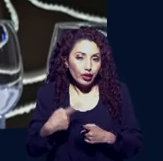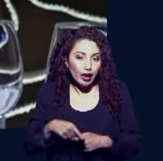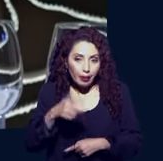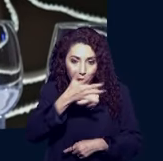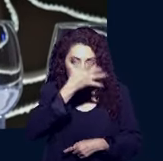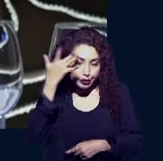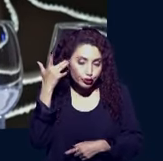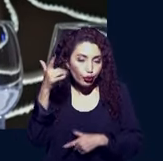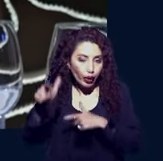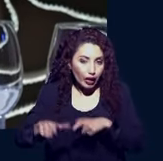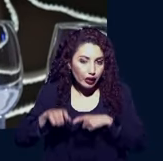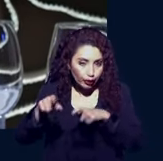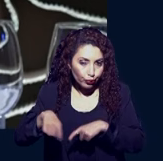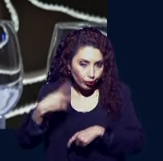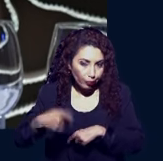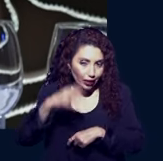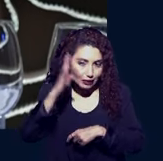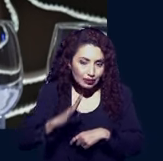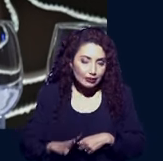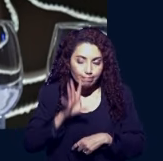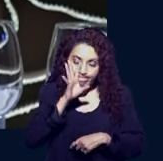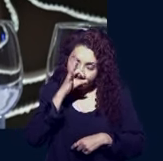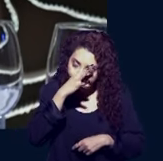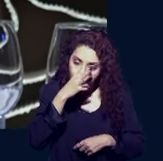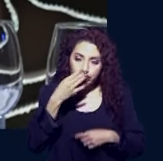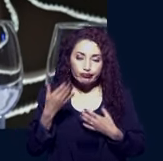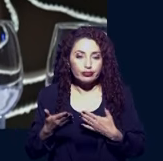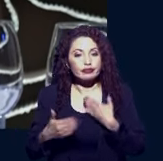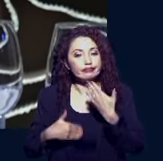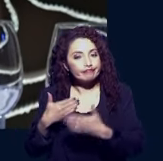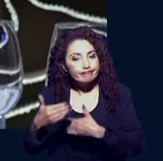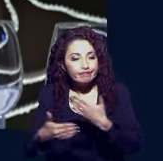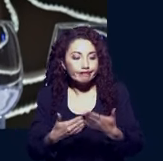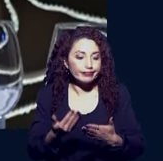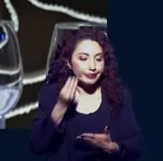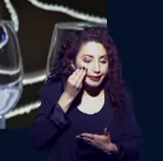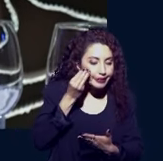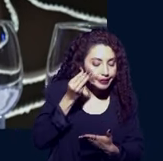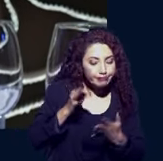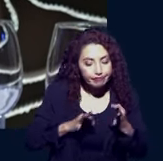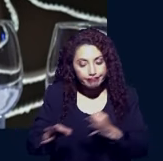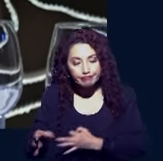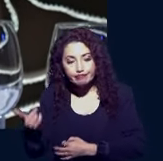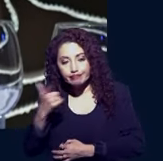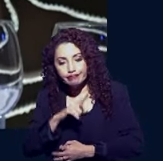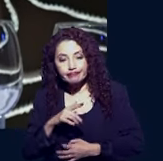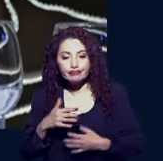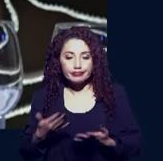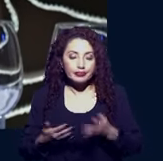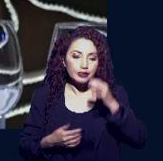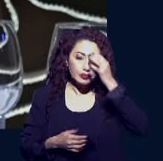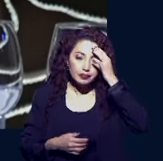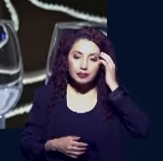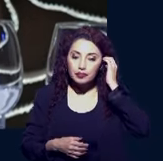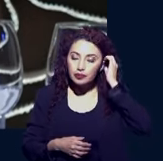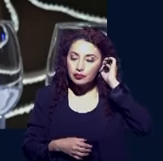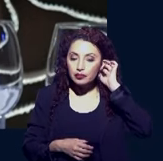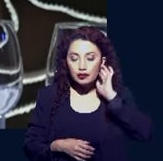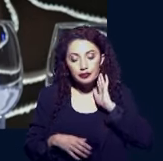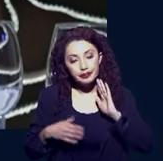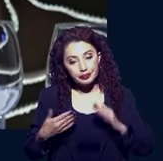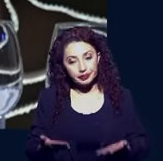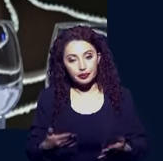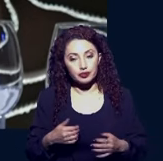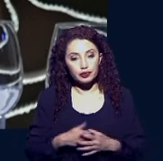fazendo E aí a infraestrutura vem eh correndo atrás né mas enfim eu acho que eu